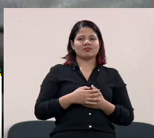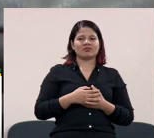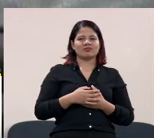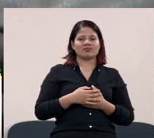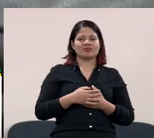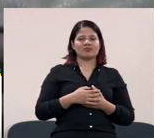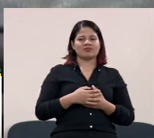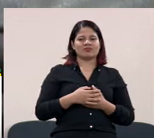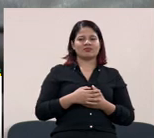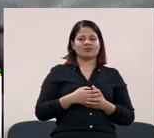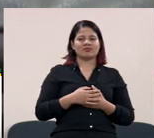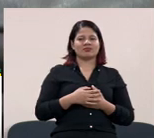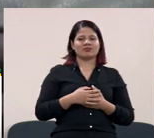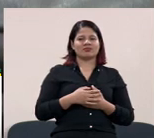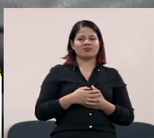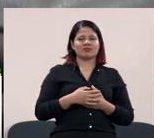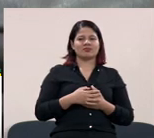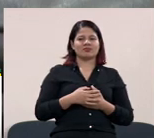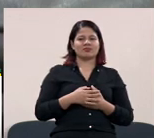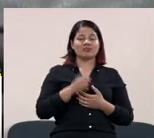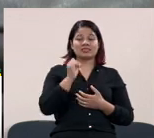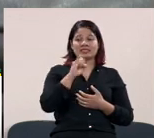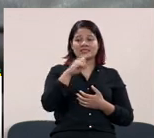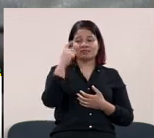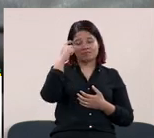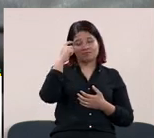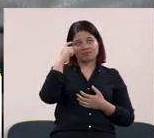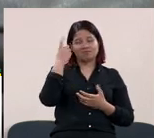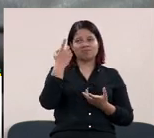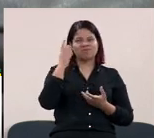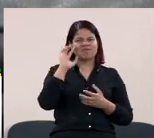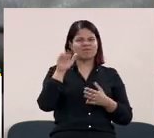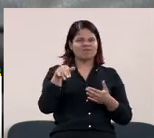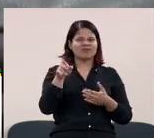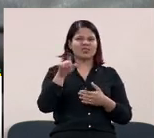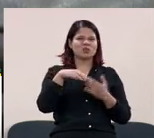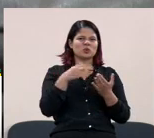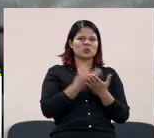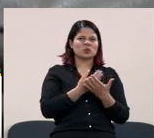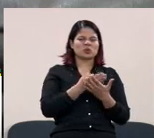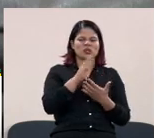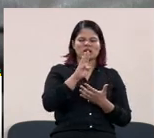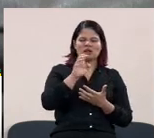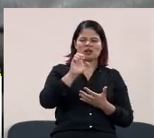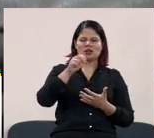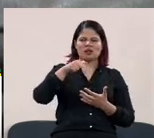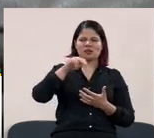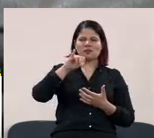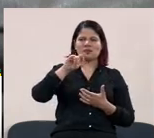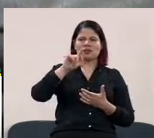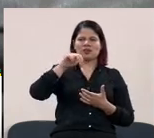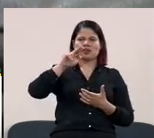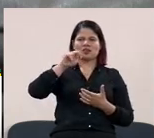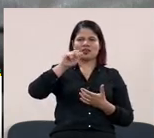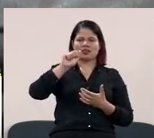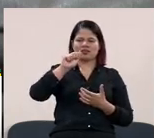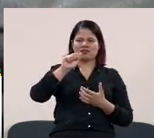essa imagem, de que era uma escola ruim, de que lá tinham